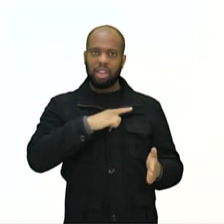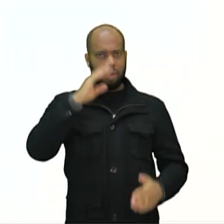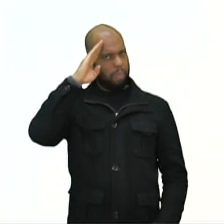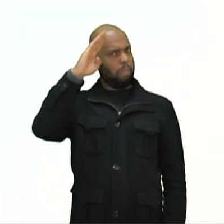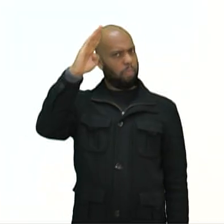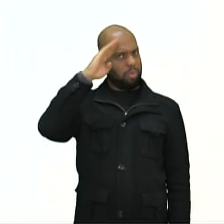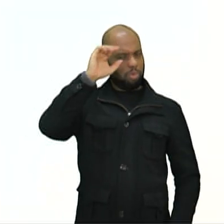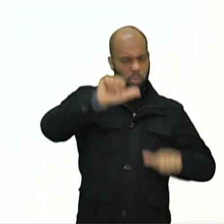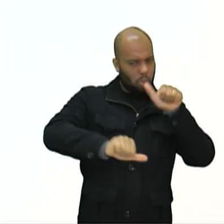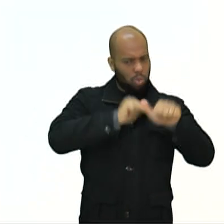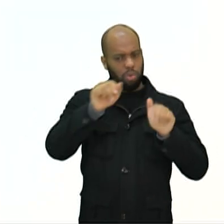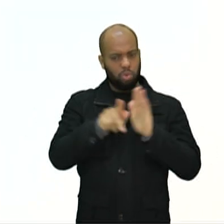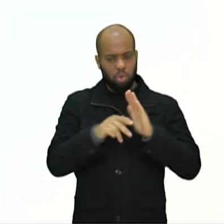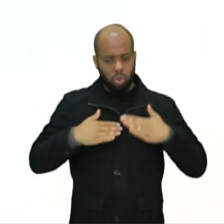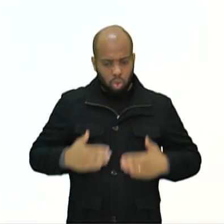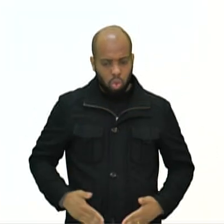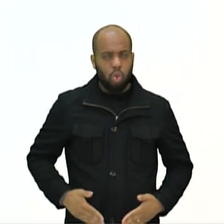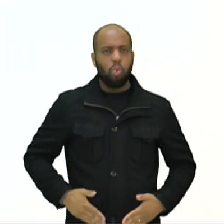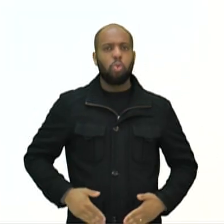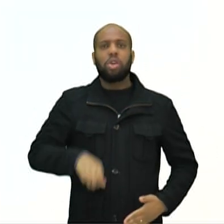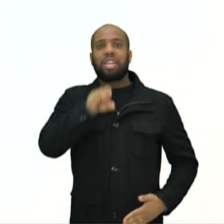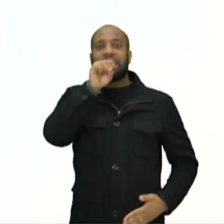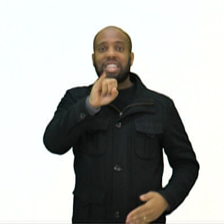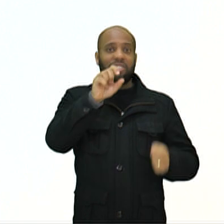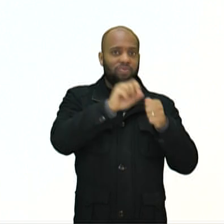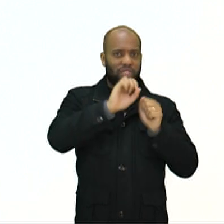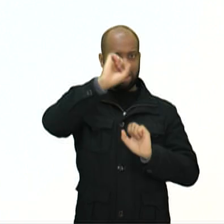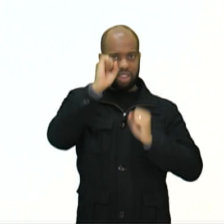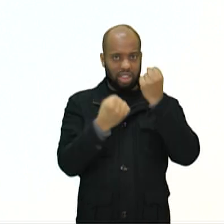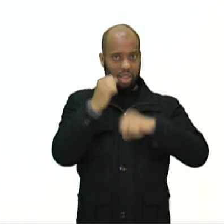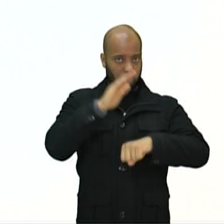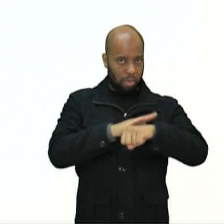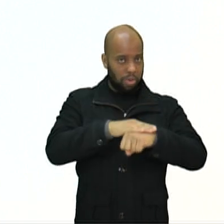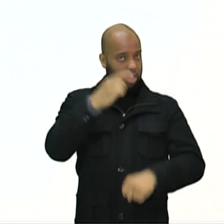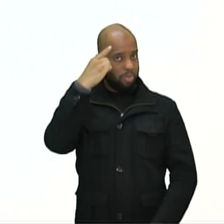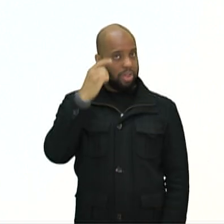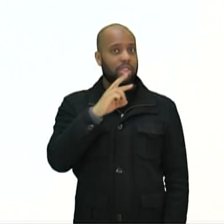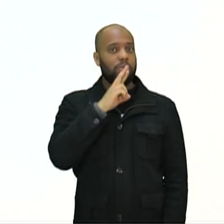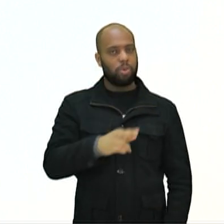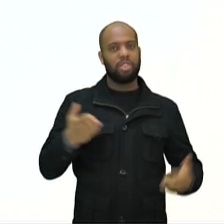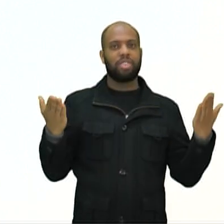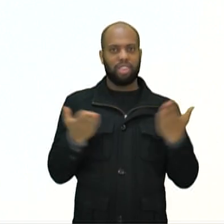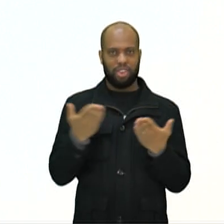principais alterações no organismo em resposta ao exercício físico? Pensem e respondam.